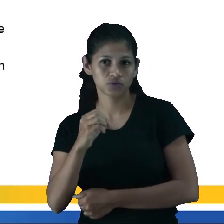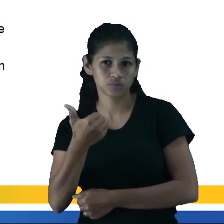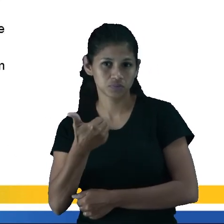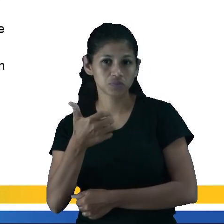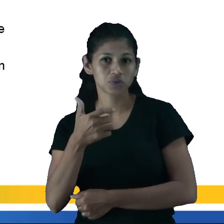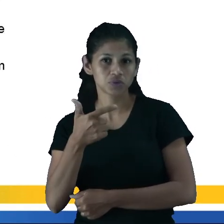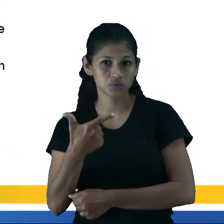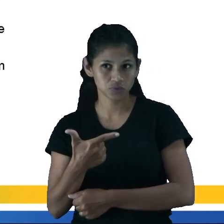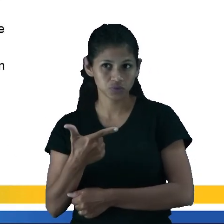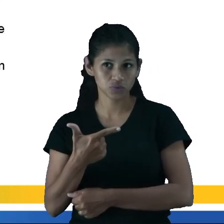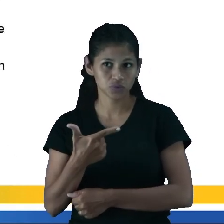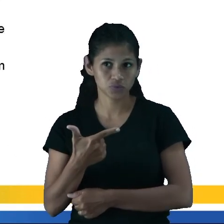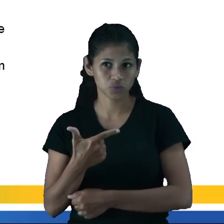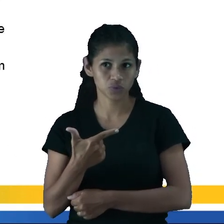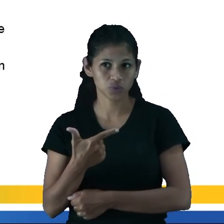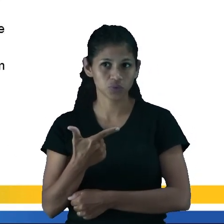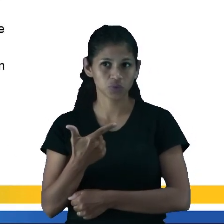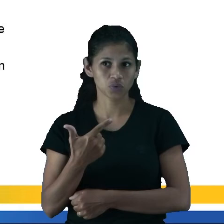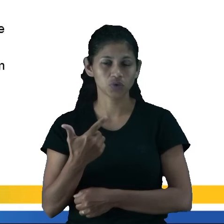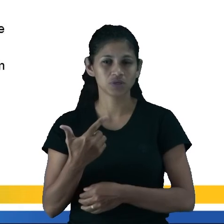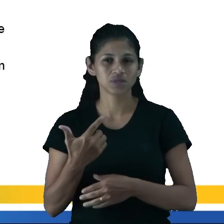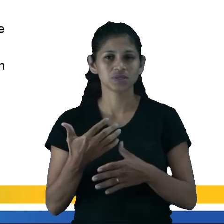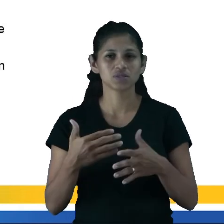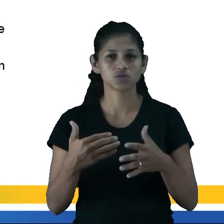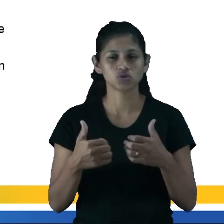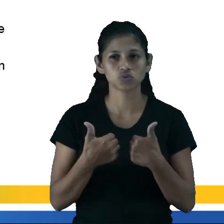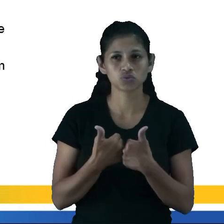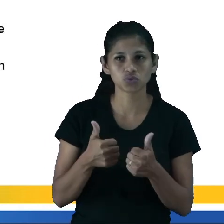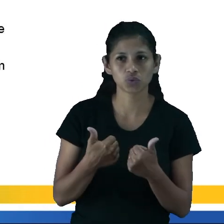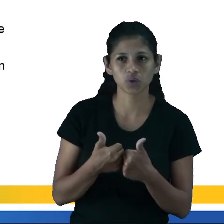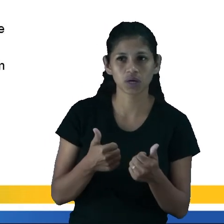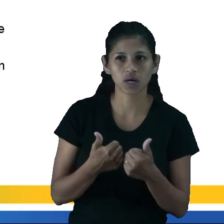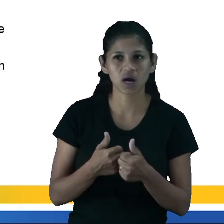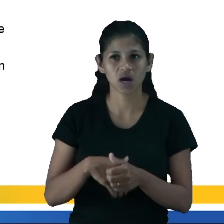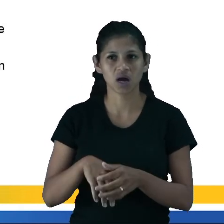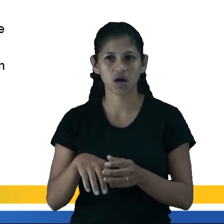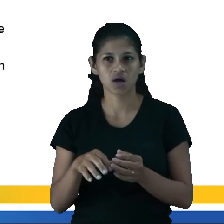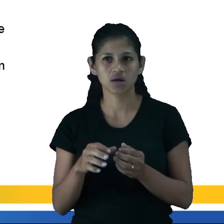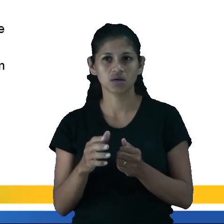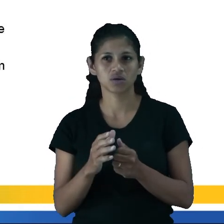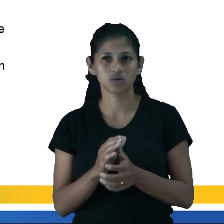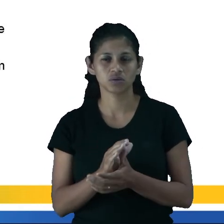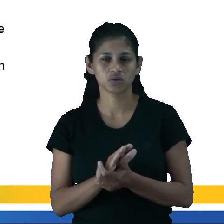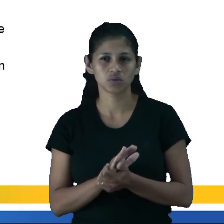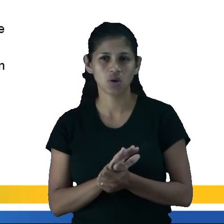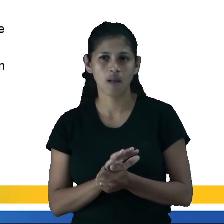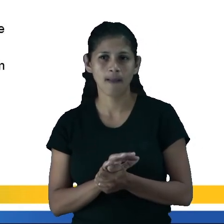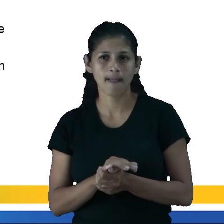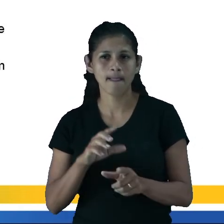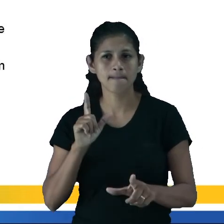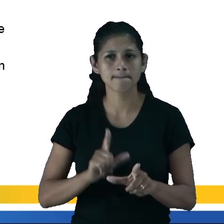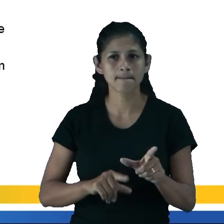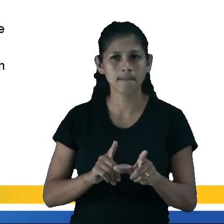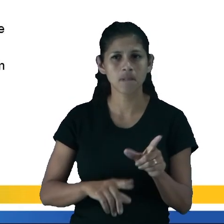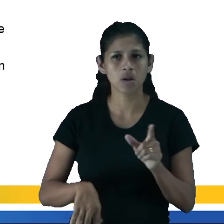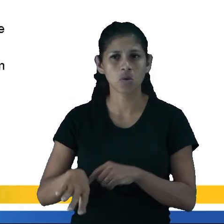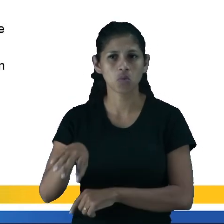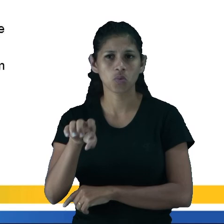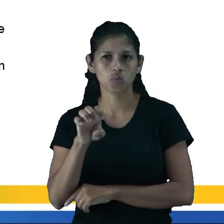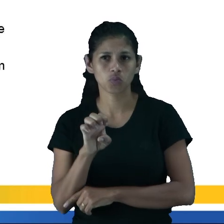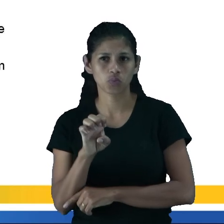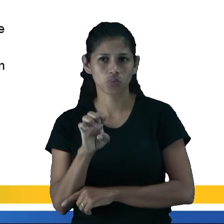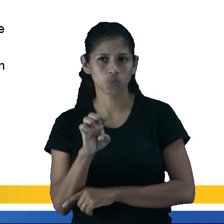de crescimento da população brasileira no mesmo período. Ou, alternativa E, o maior uso de bicicletas